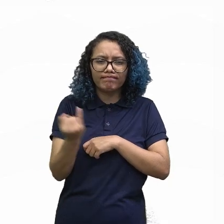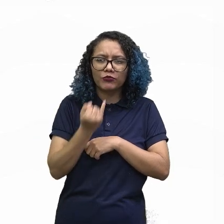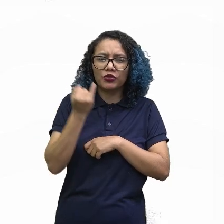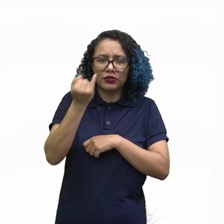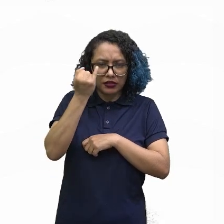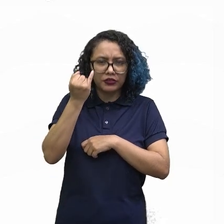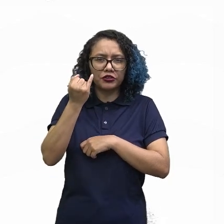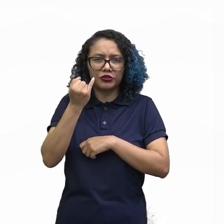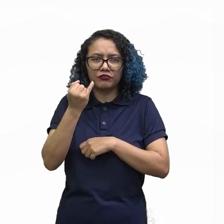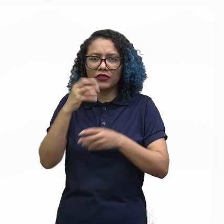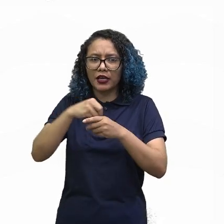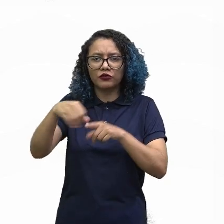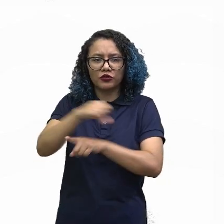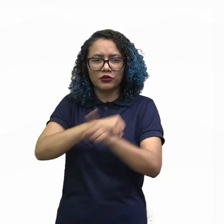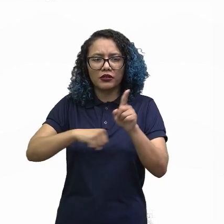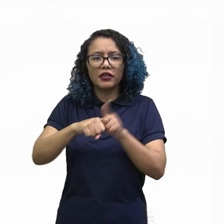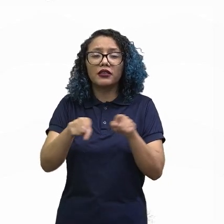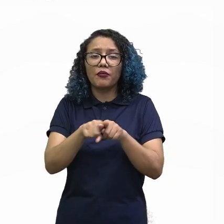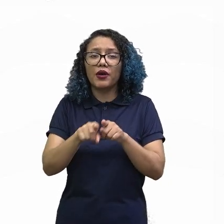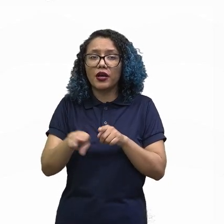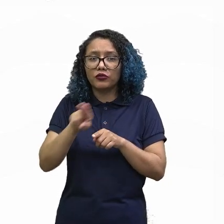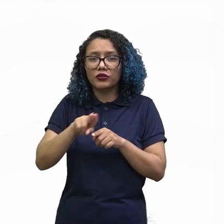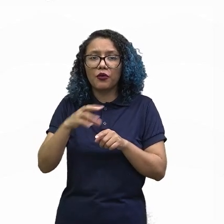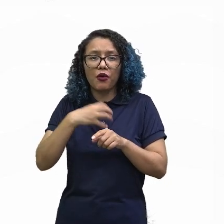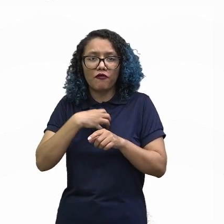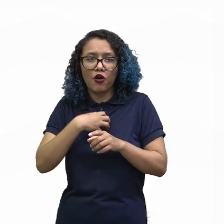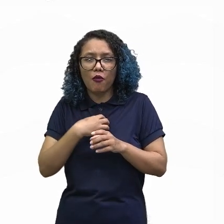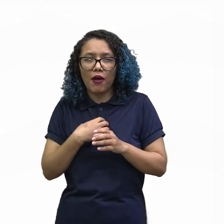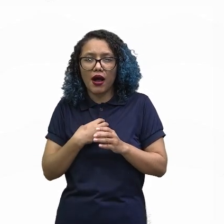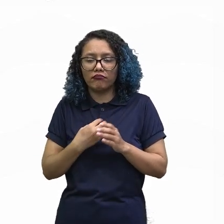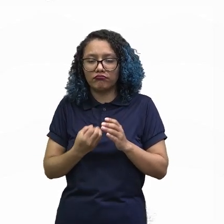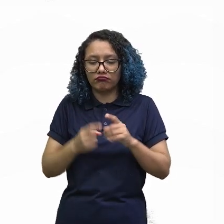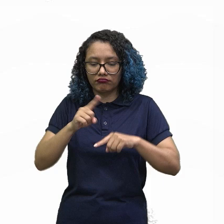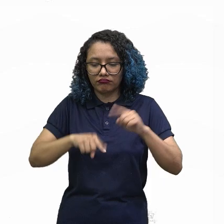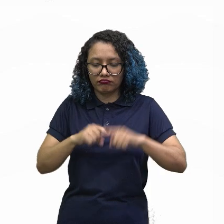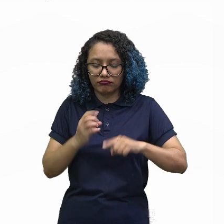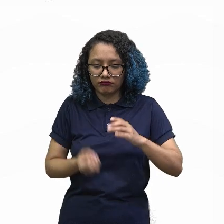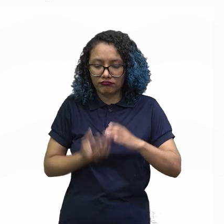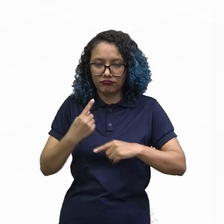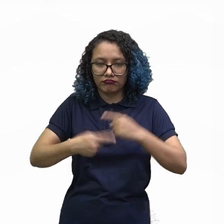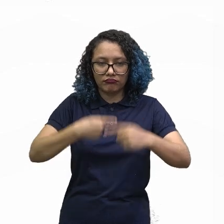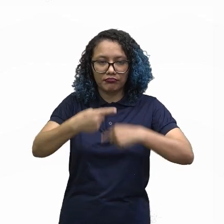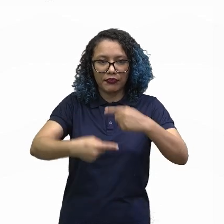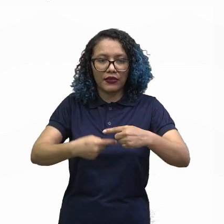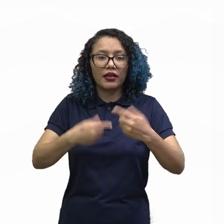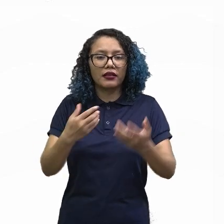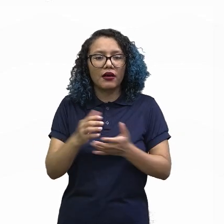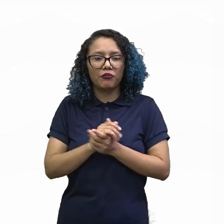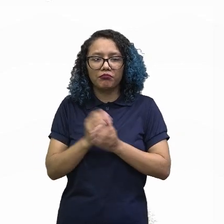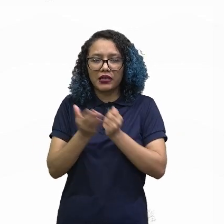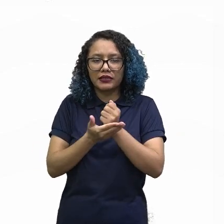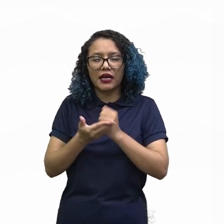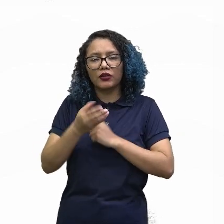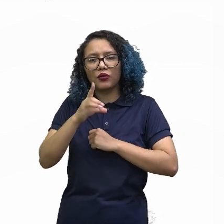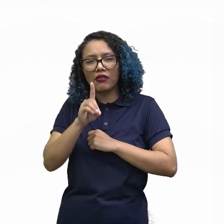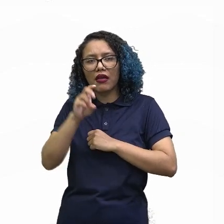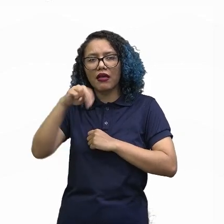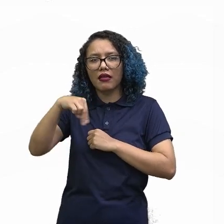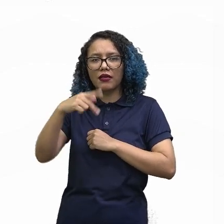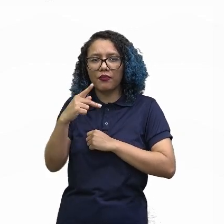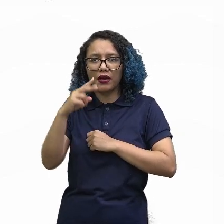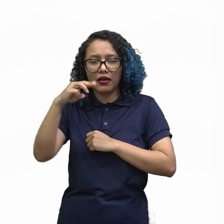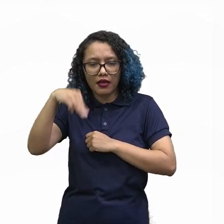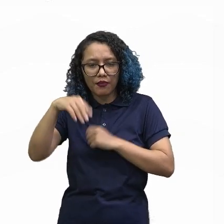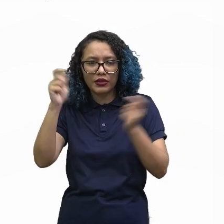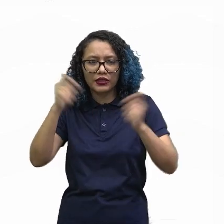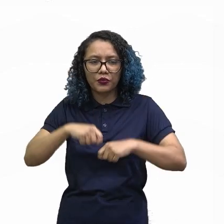sociedade. É utilizado também como matéria-prima, segundo a DNPM, para a